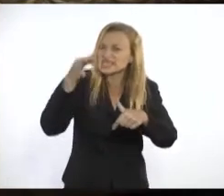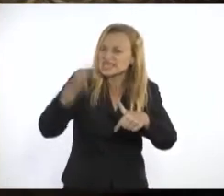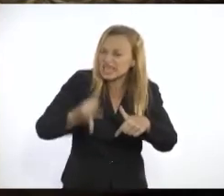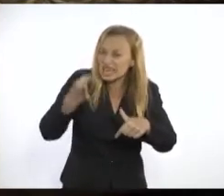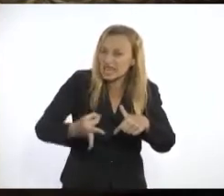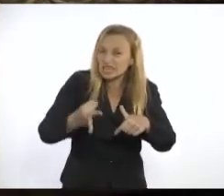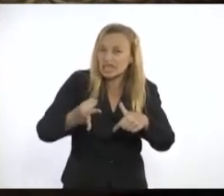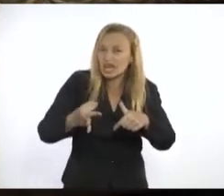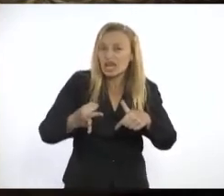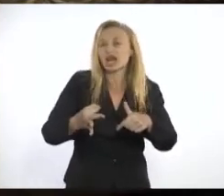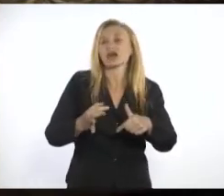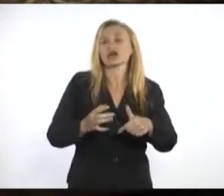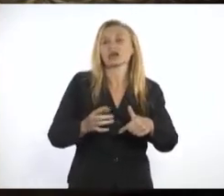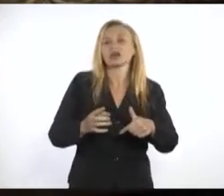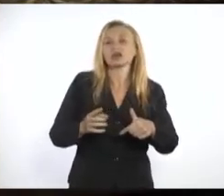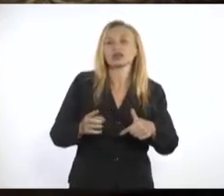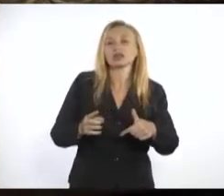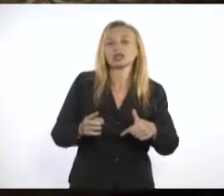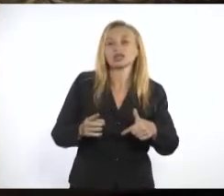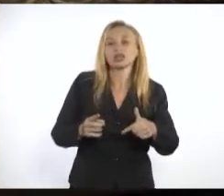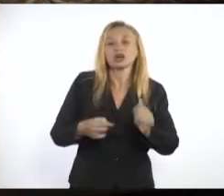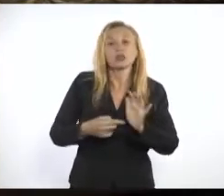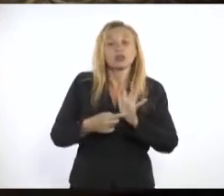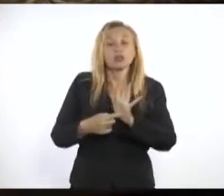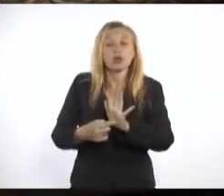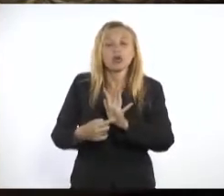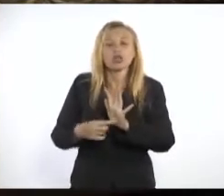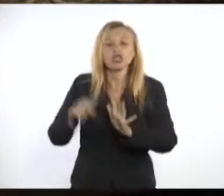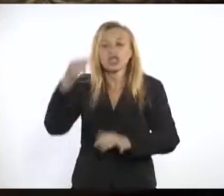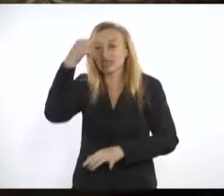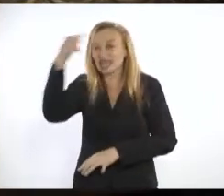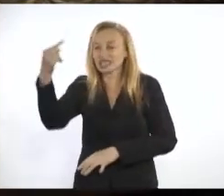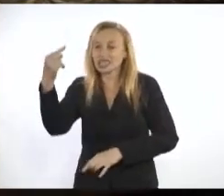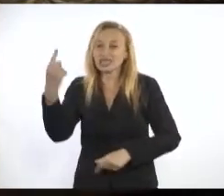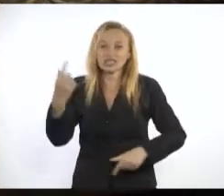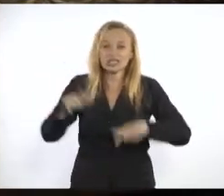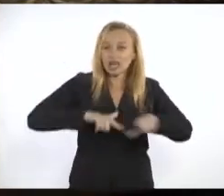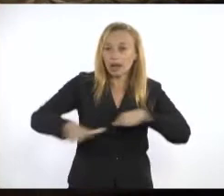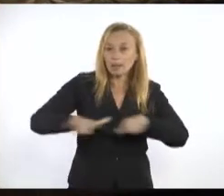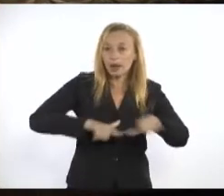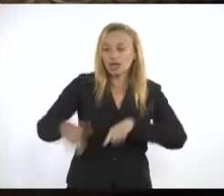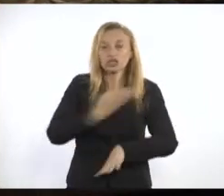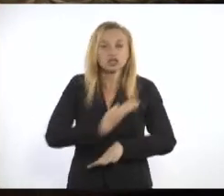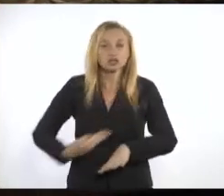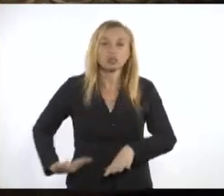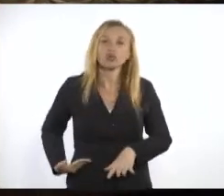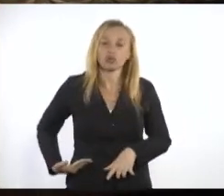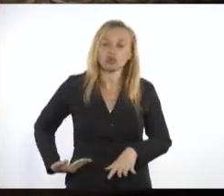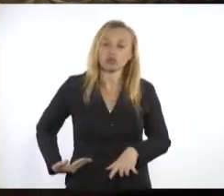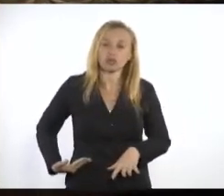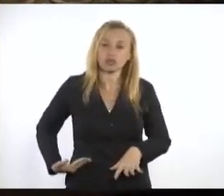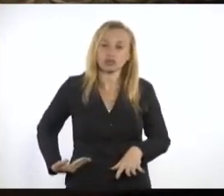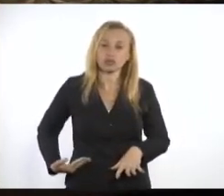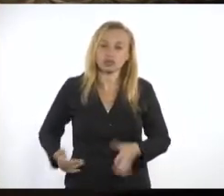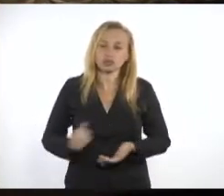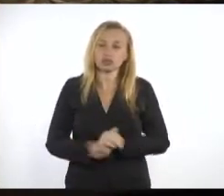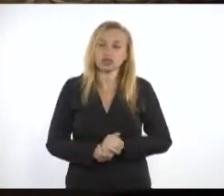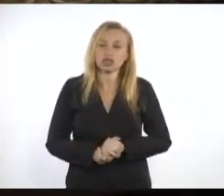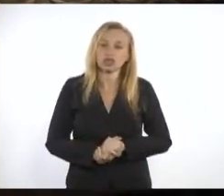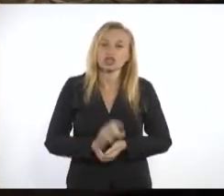ajudam a moldar a ideia de que serviços públicos são ineficazes e que apenas